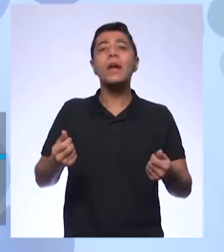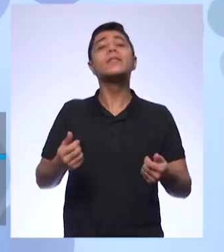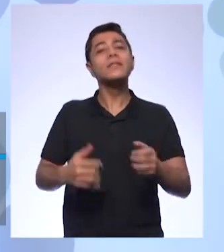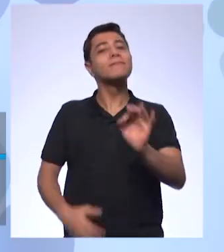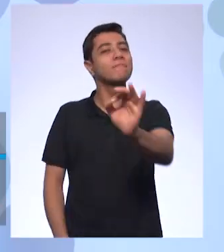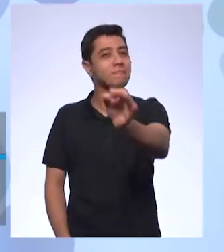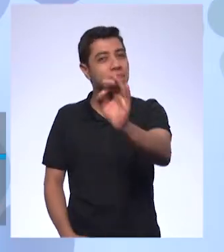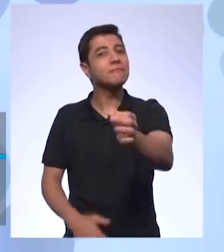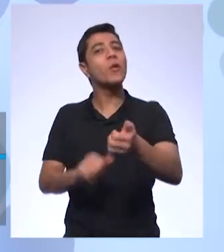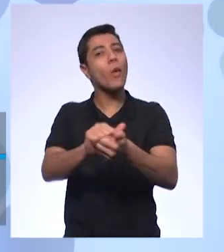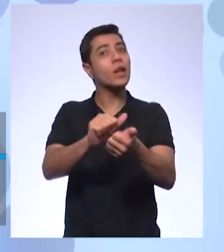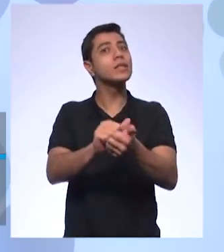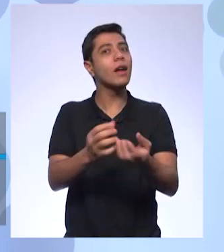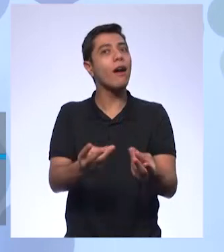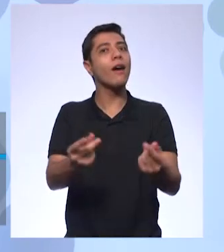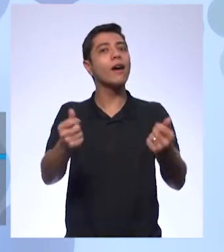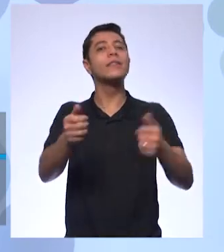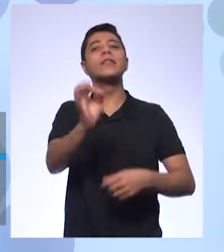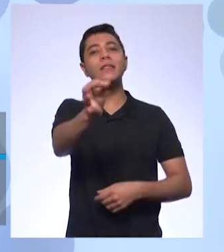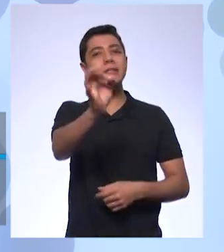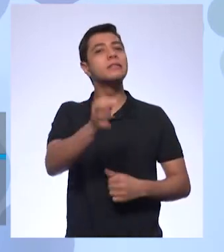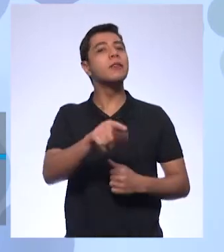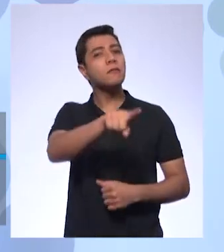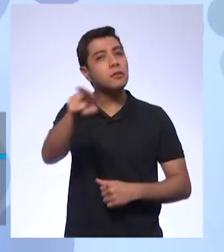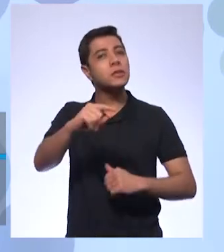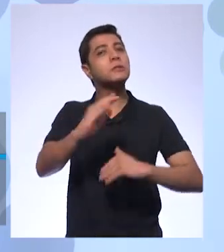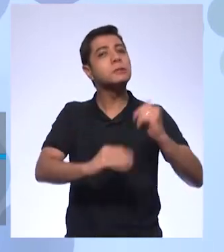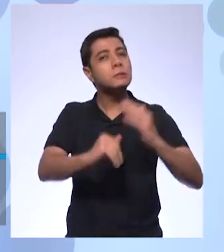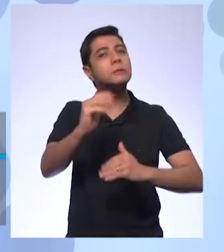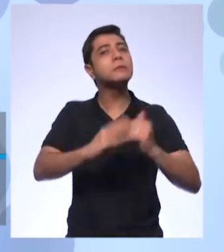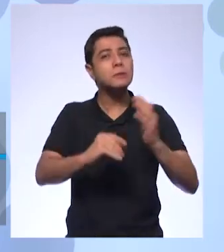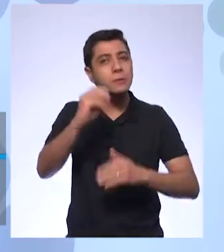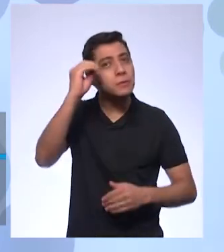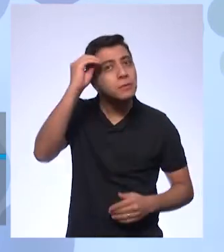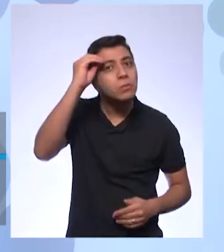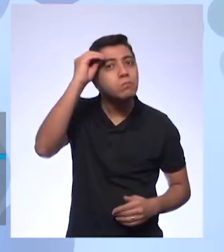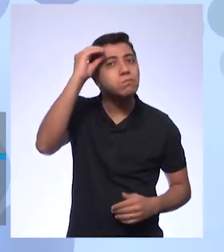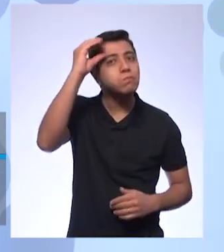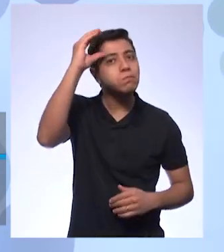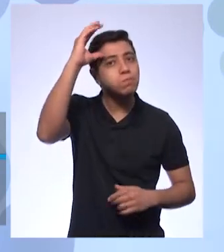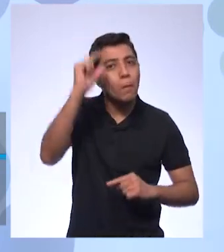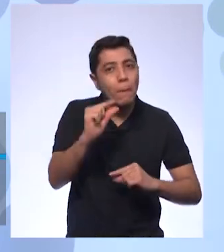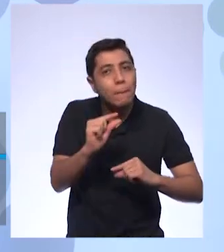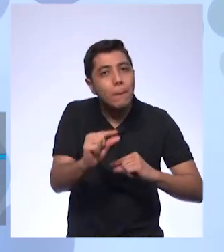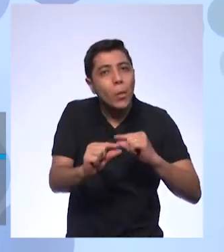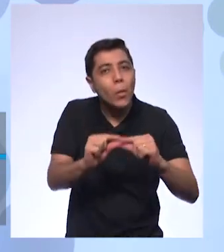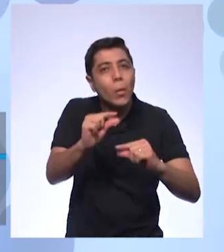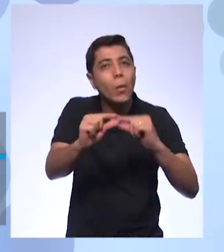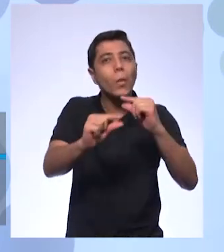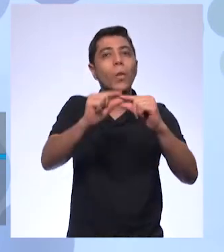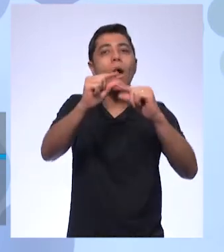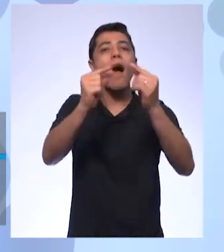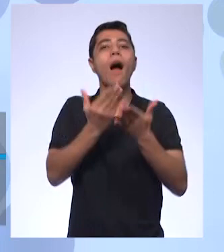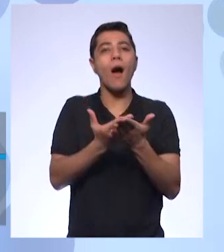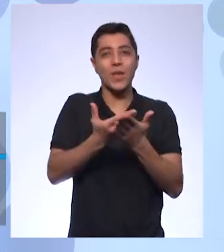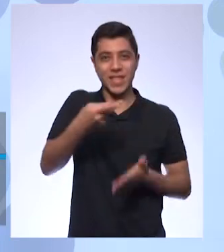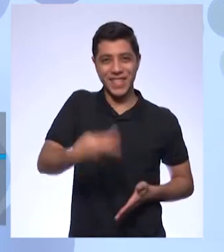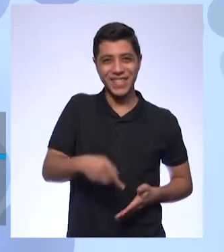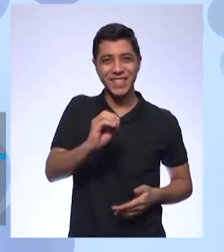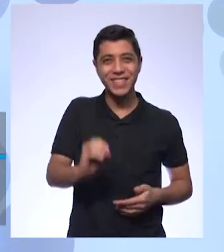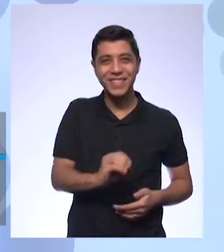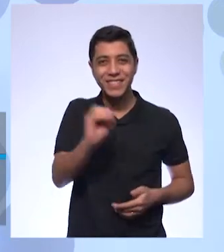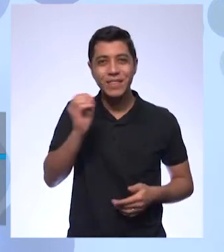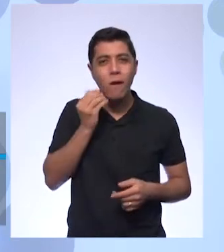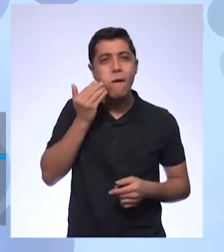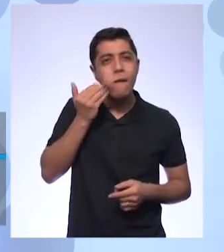muita qualidade. Vocês estão realmente construindo conhecimento ao longo das nossas aulas aqui no Centro de Mídias, também